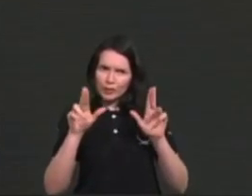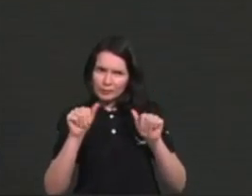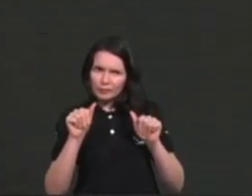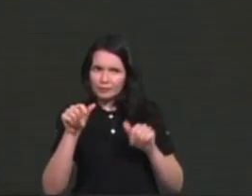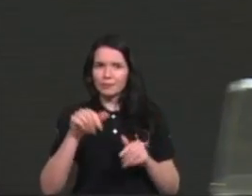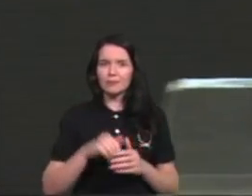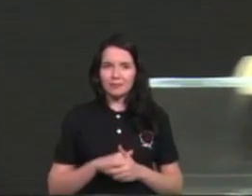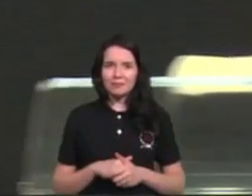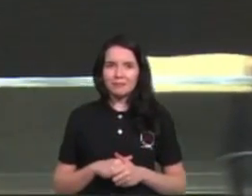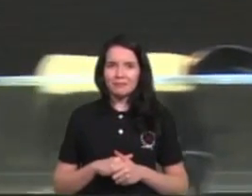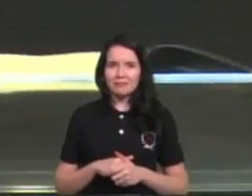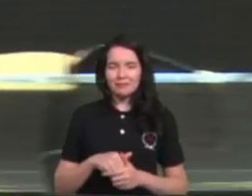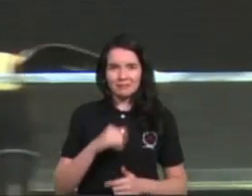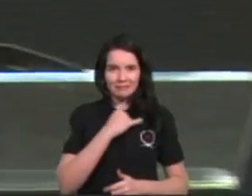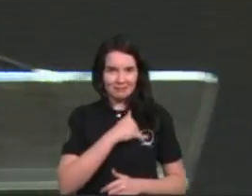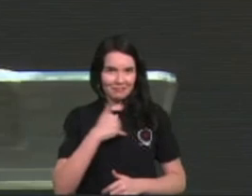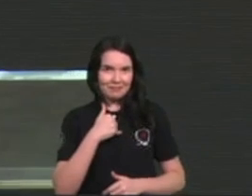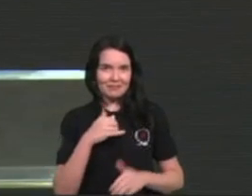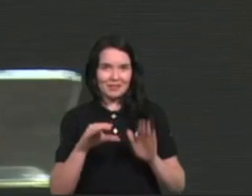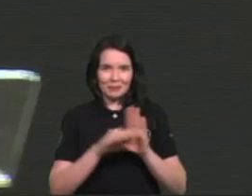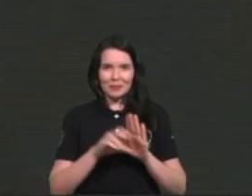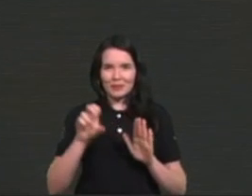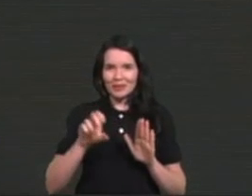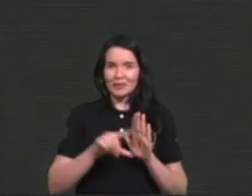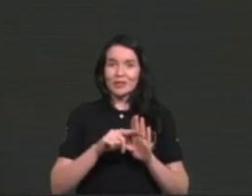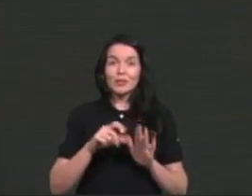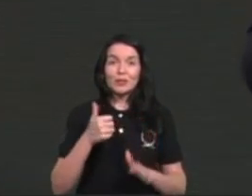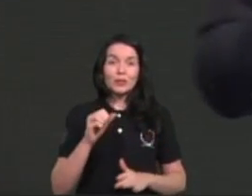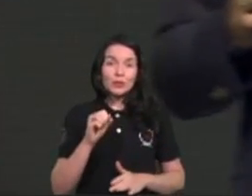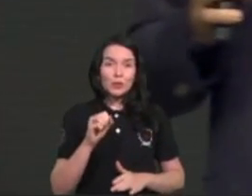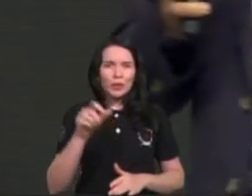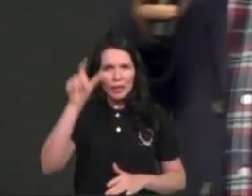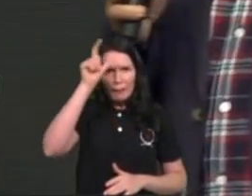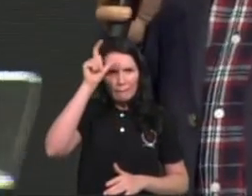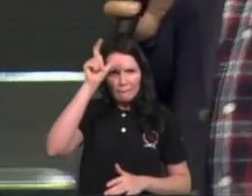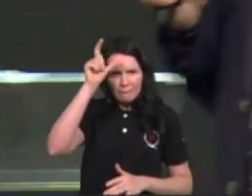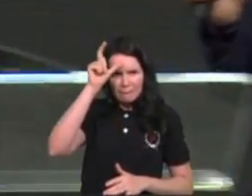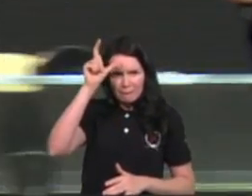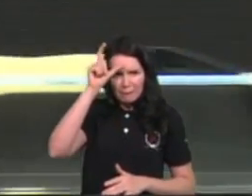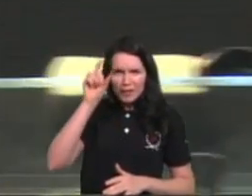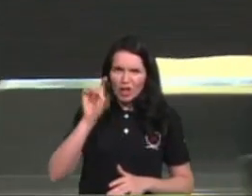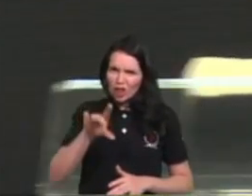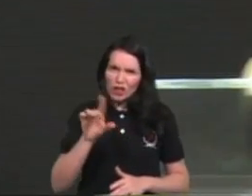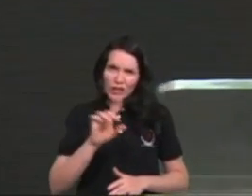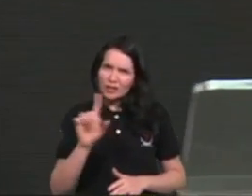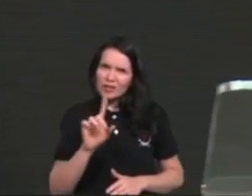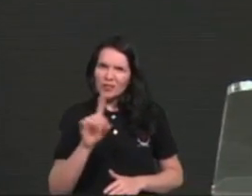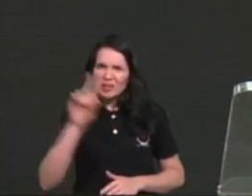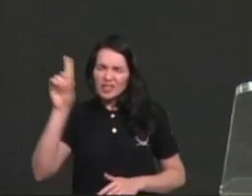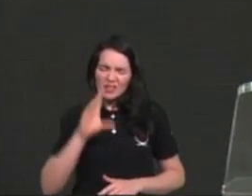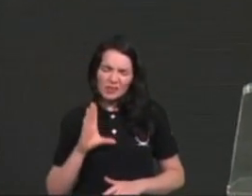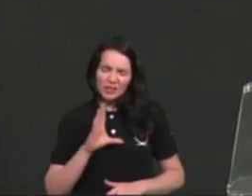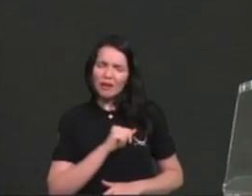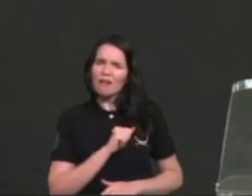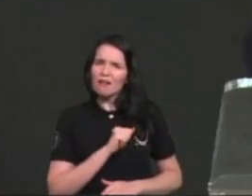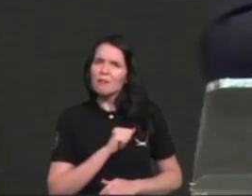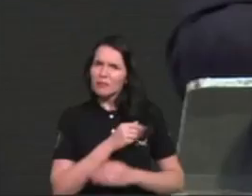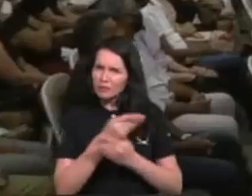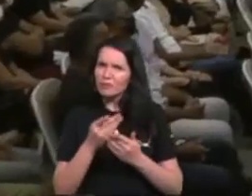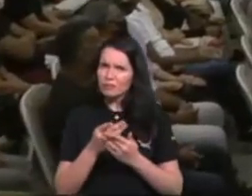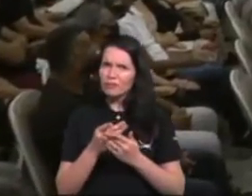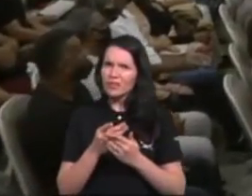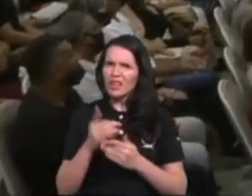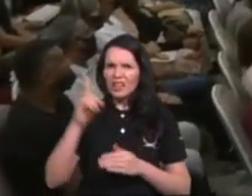a falar em primeira João Capítulo 5 Versículo 18 o diabo não toca porque Deus ama você Ele tem muito poder verdade